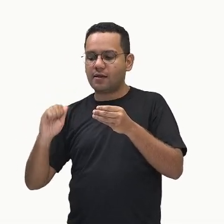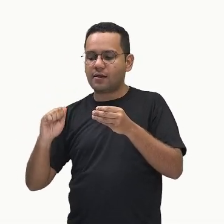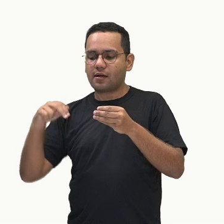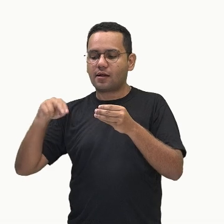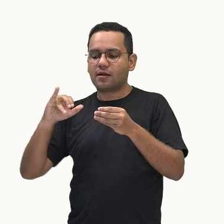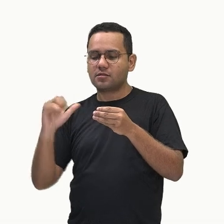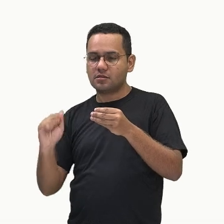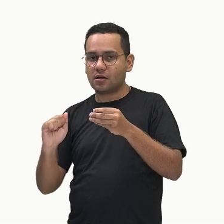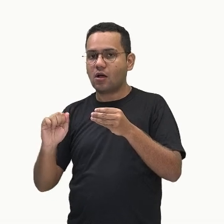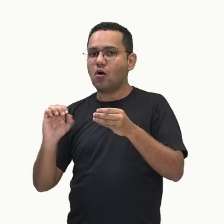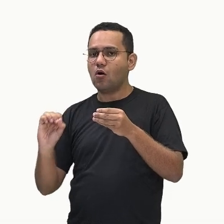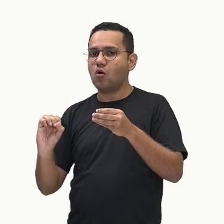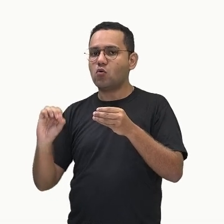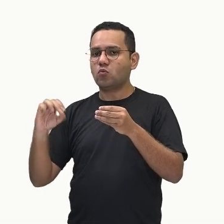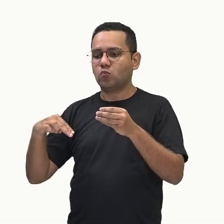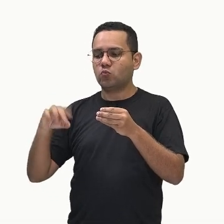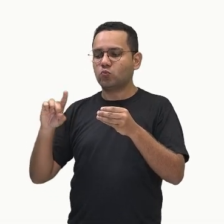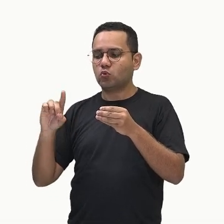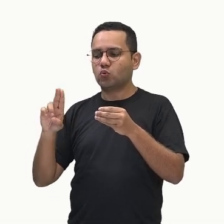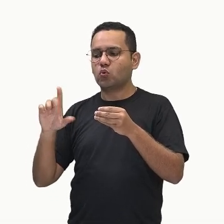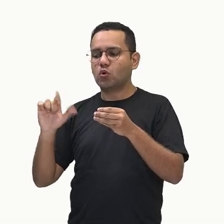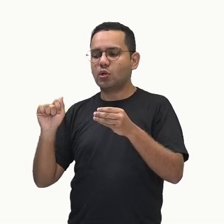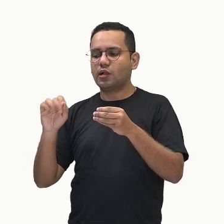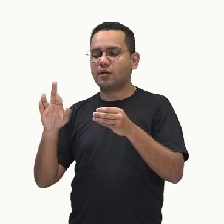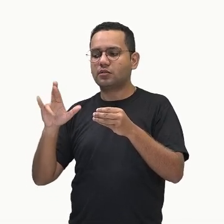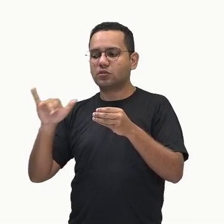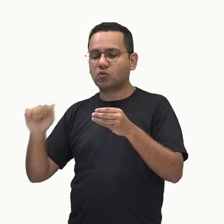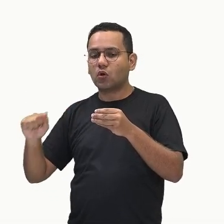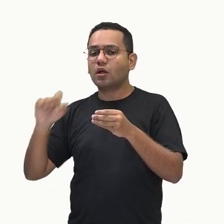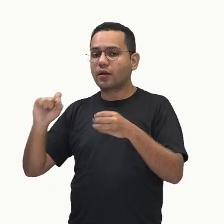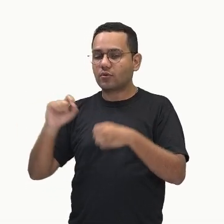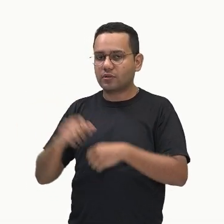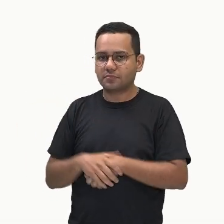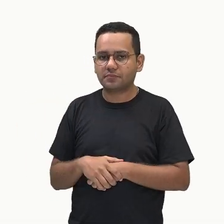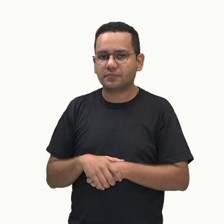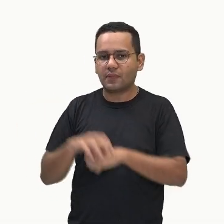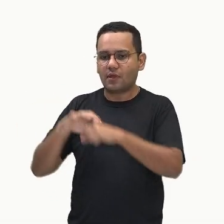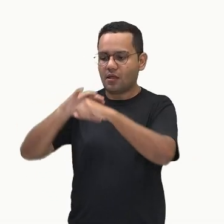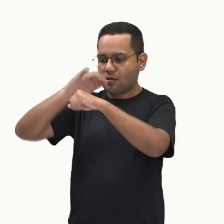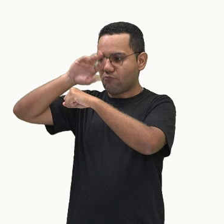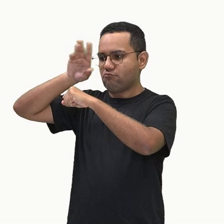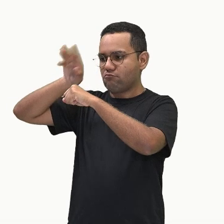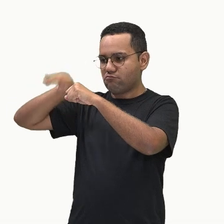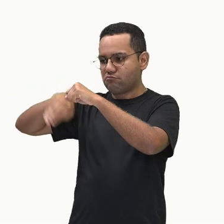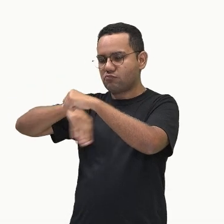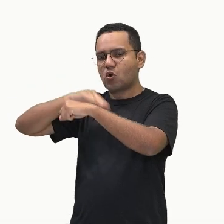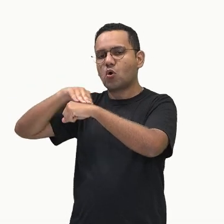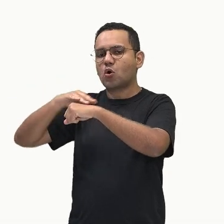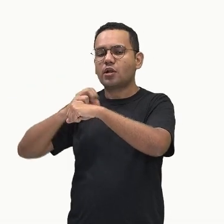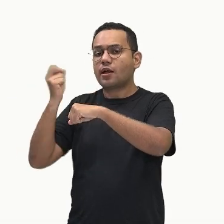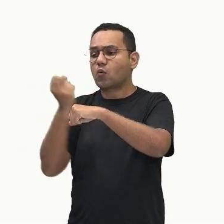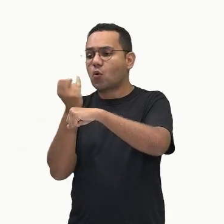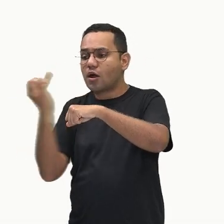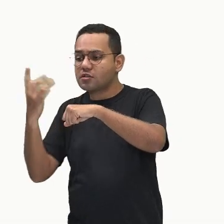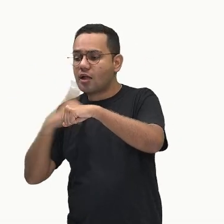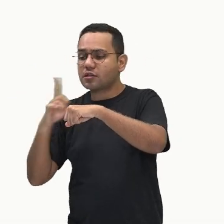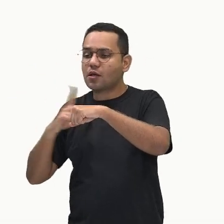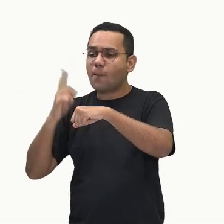uma órbita, que é uma zona de maior probabilidade de se encontrar o